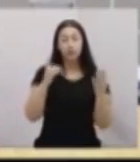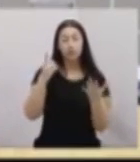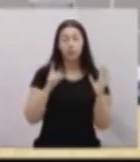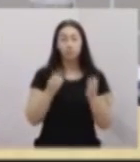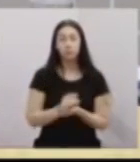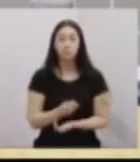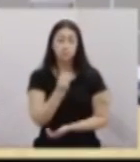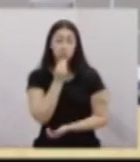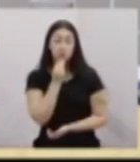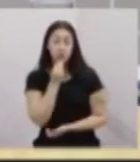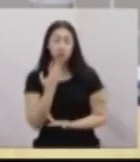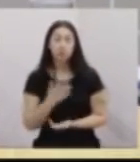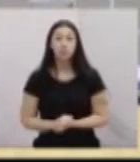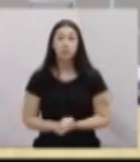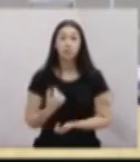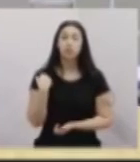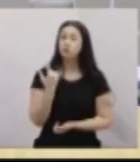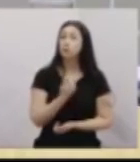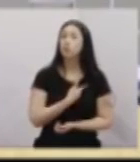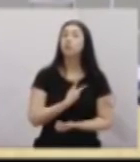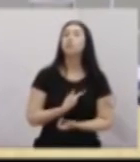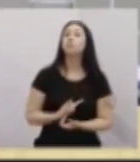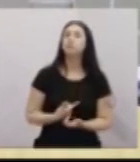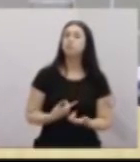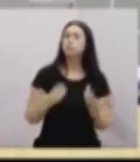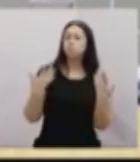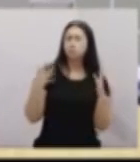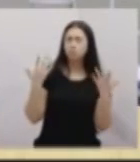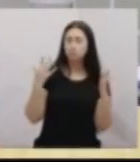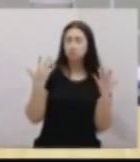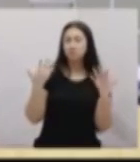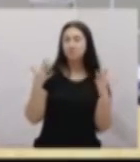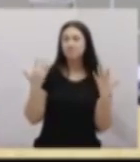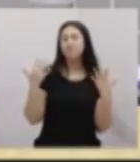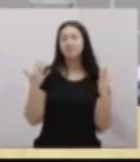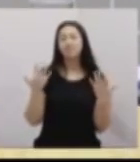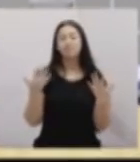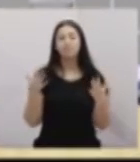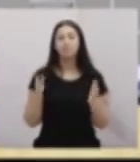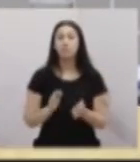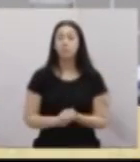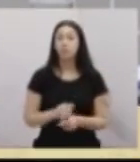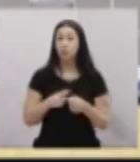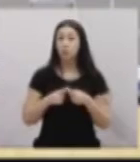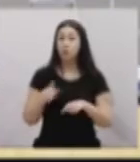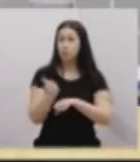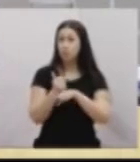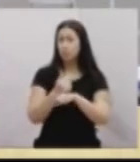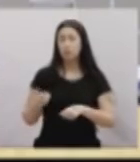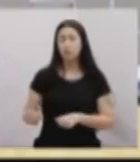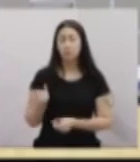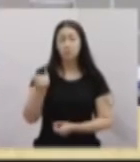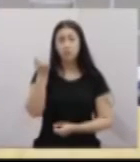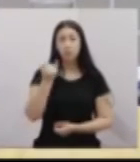então, consignamos os nossos mais sinceros cumprimentos pelo transcurso da data dedicada à importante